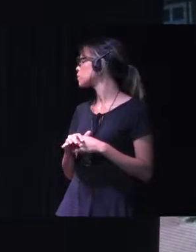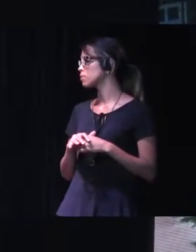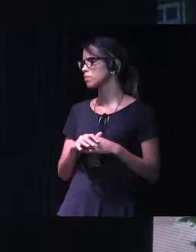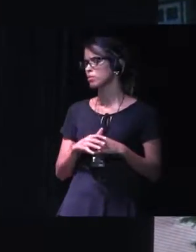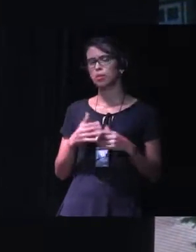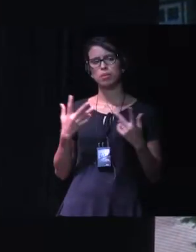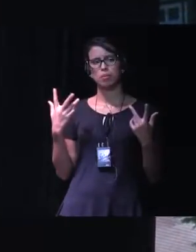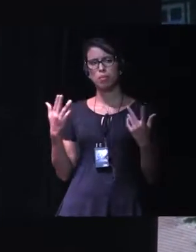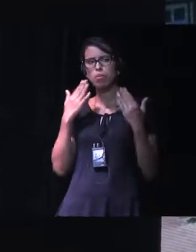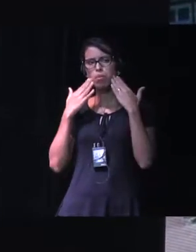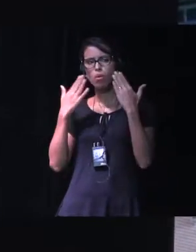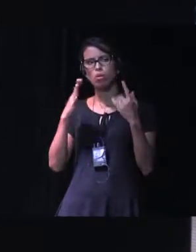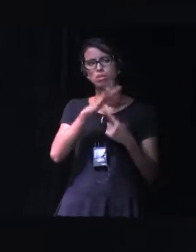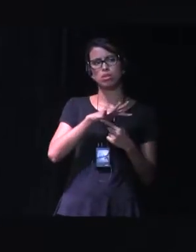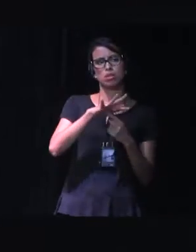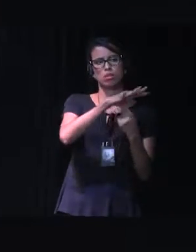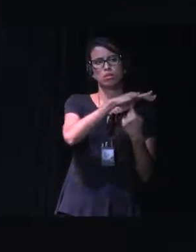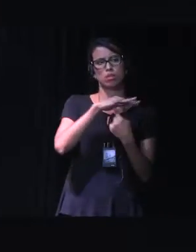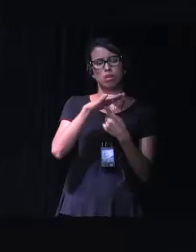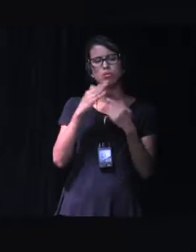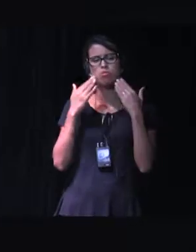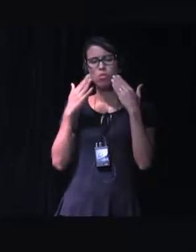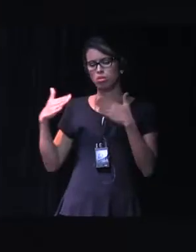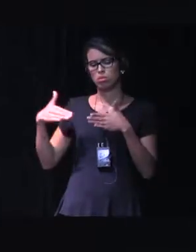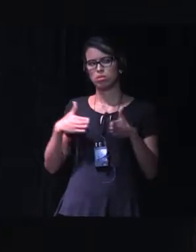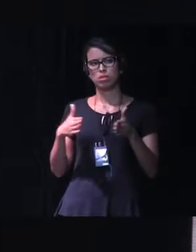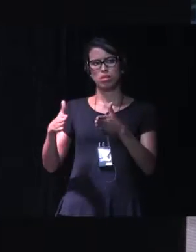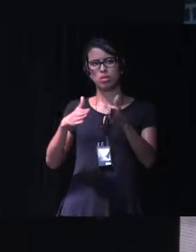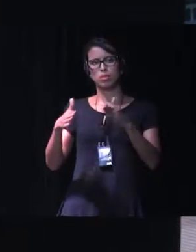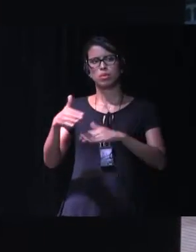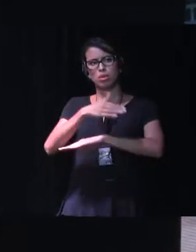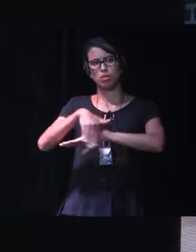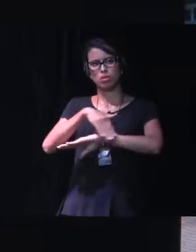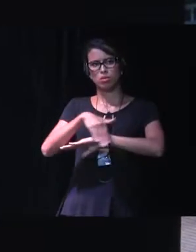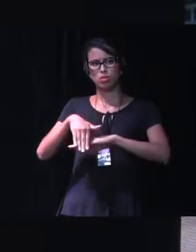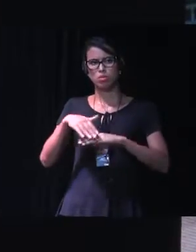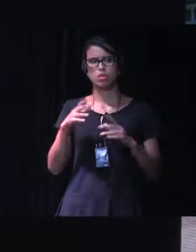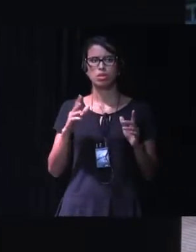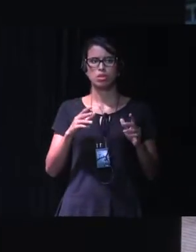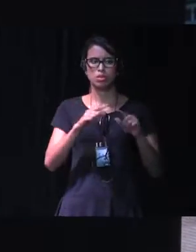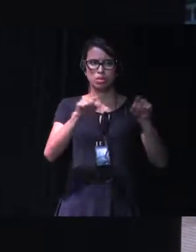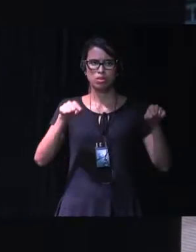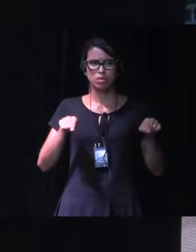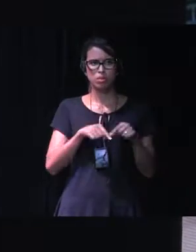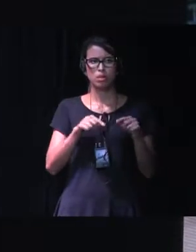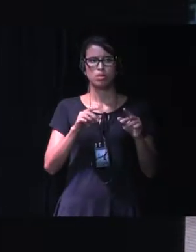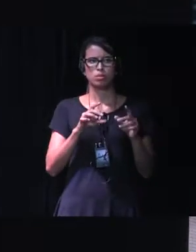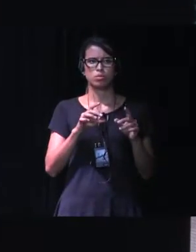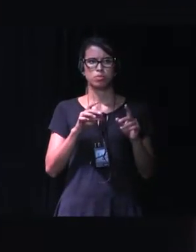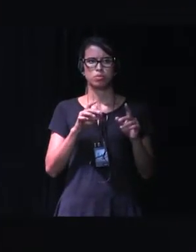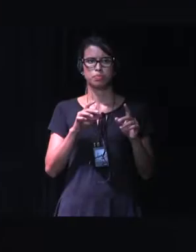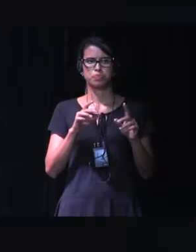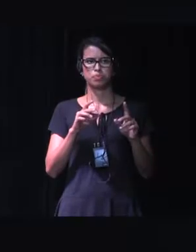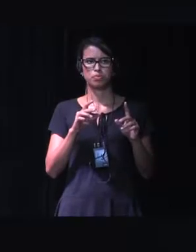um espaço de A a B, com espaços diagonais, com parterre, ou pequenos jardins, que eram